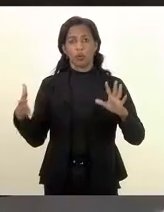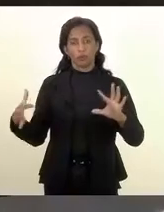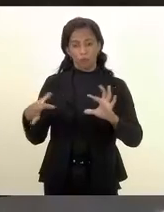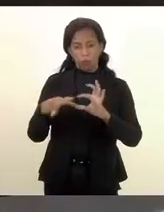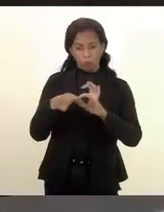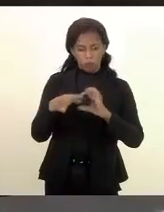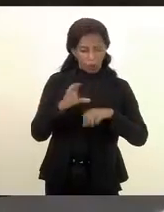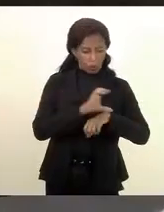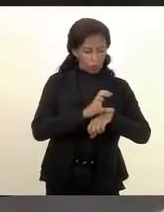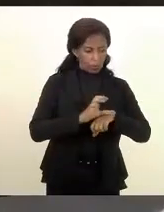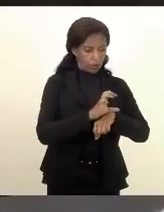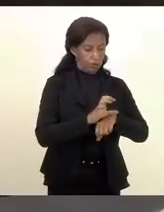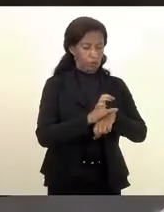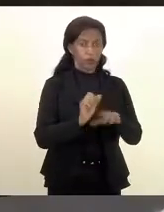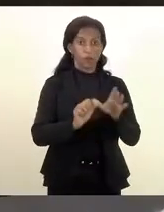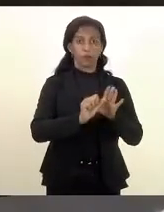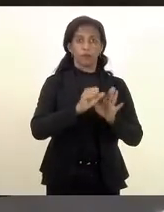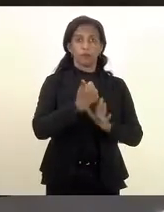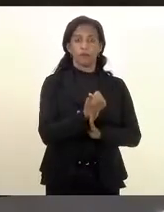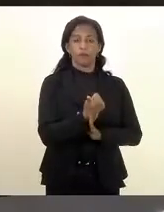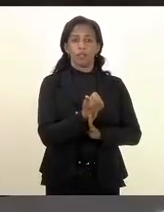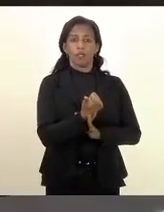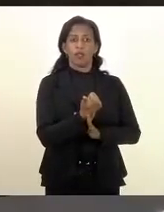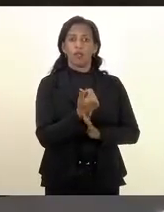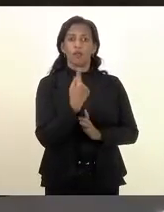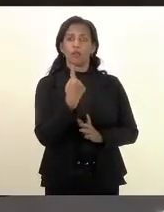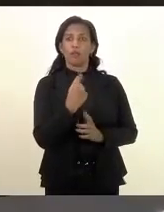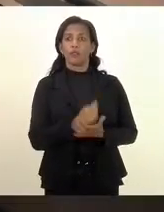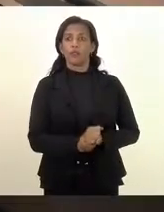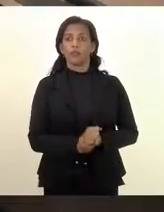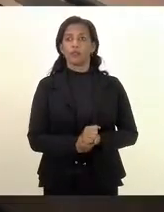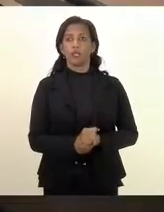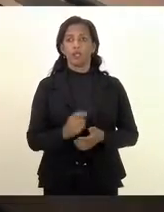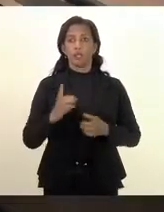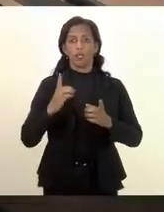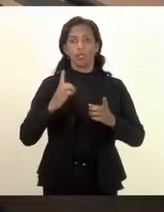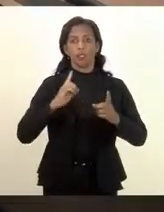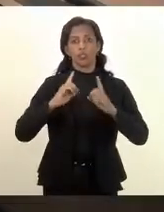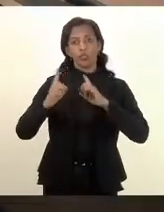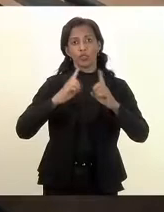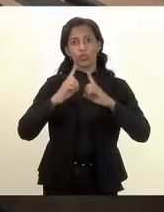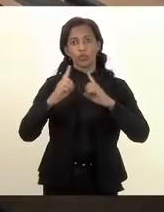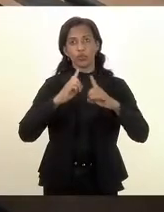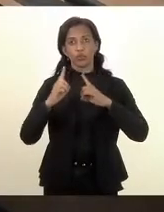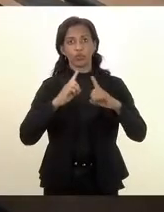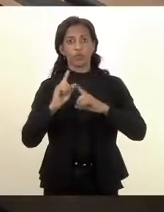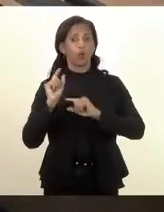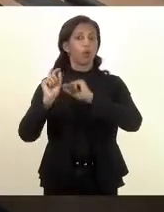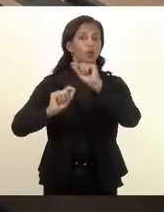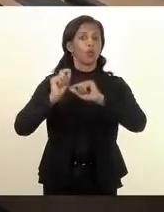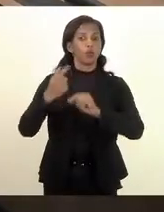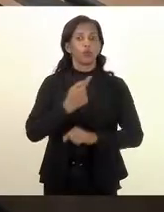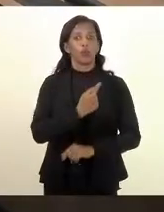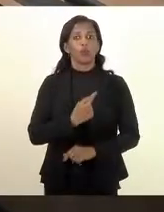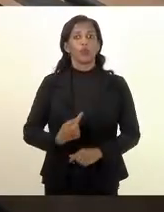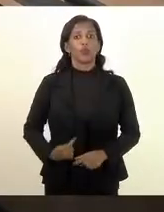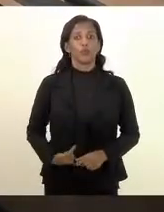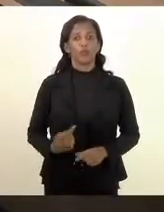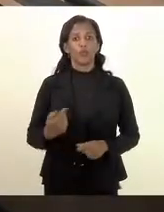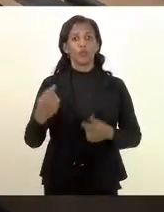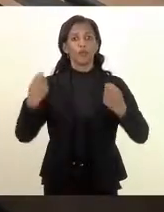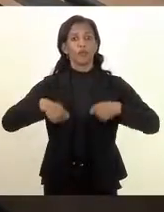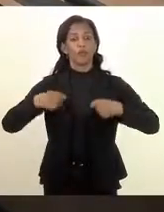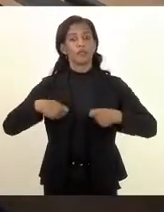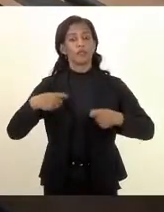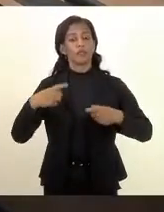constituição você em primeiro lugar infringe como disse deputado Valdeck a discussão de colocar na constituição aquilo que é o governo que tem que debater